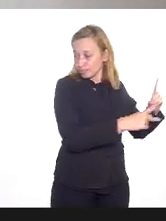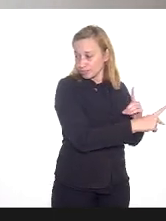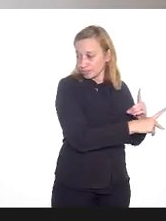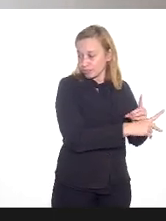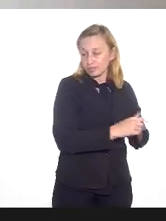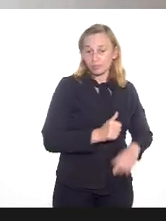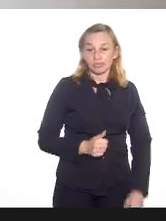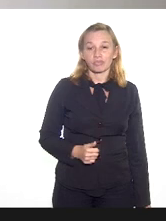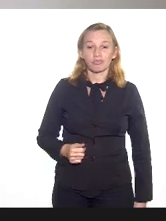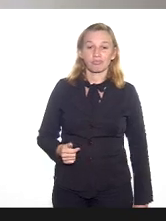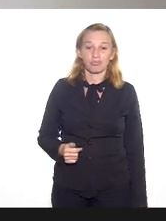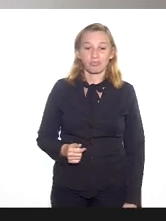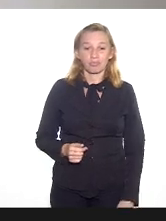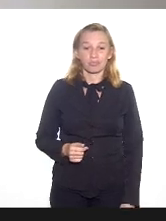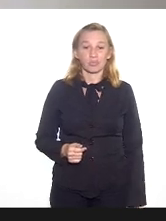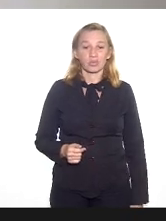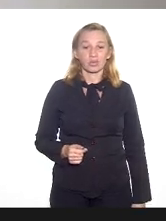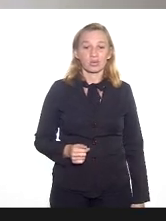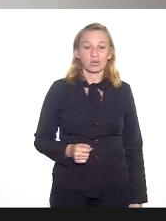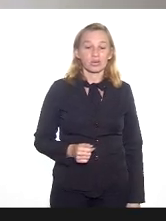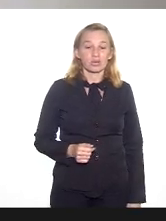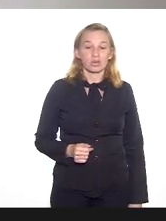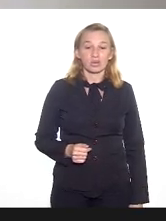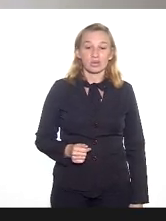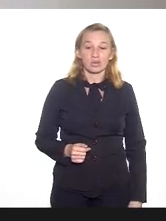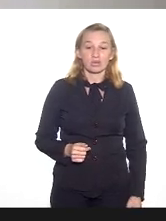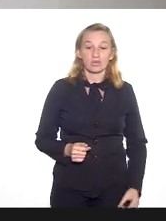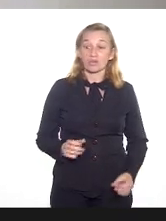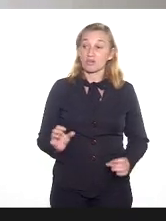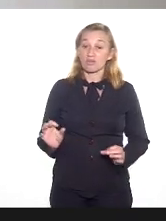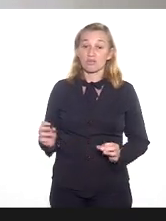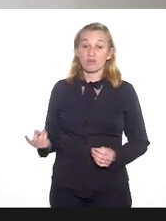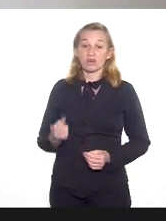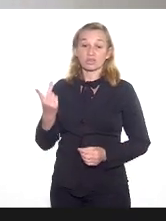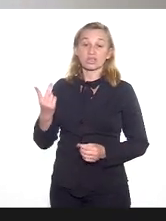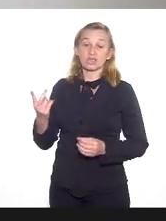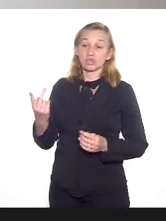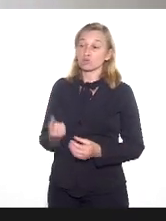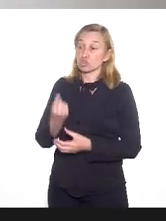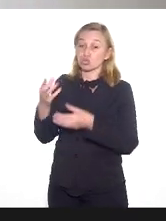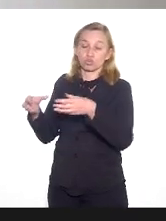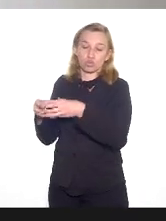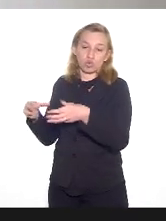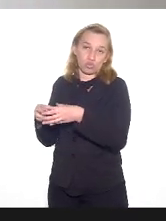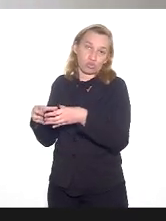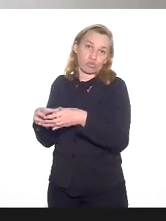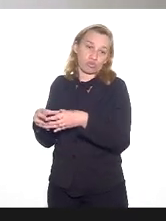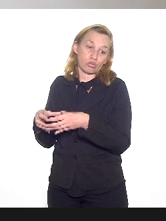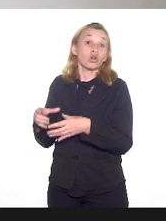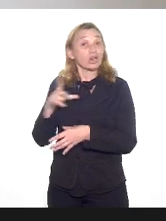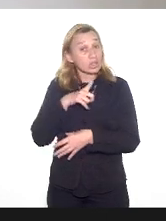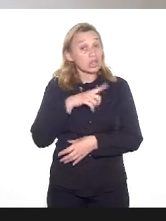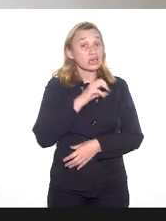uma montagem de privilégios, né? O que há, sim, é um histórico de